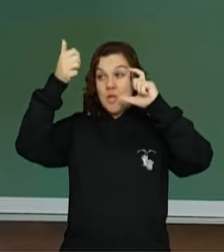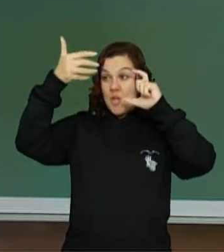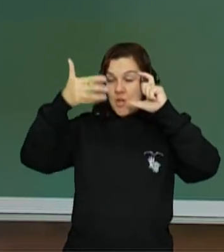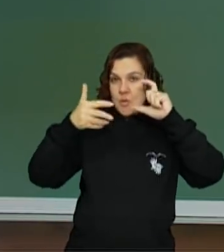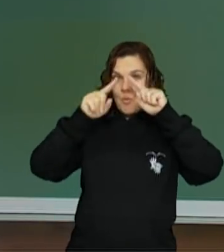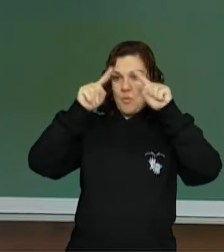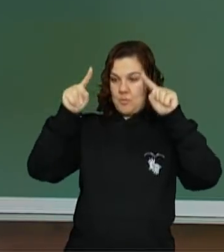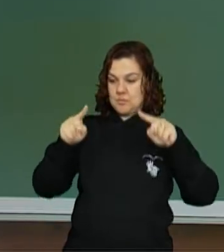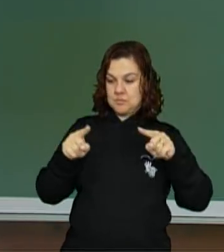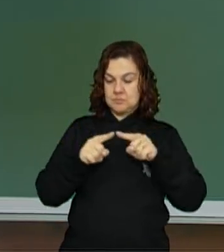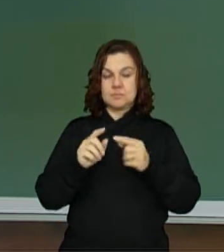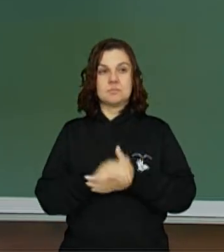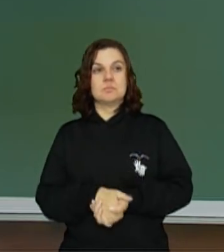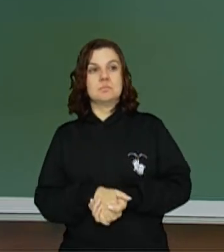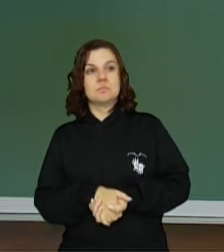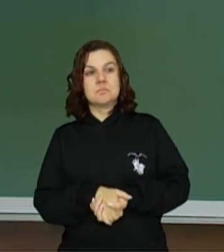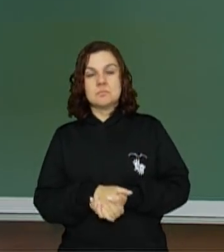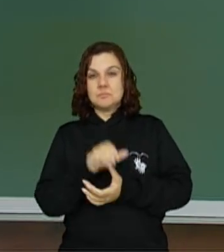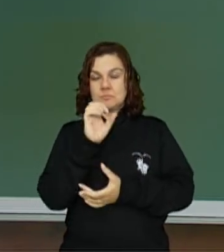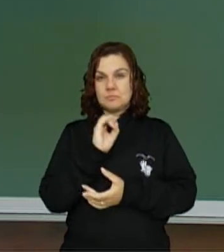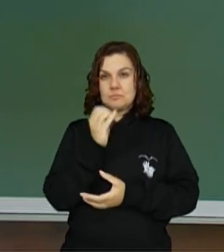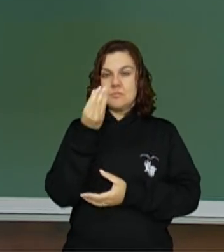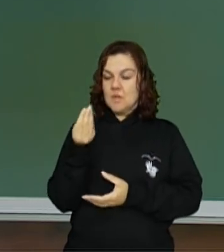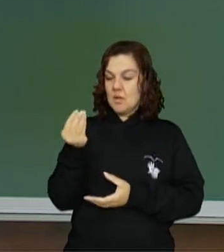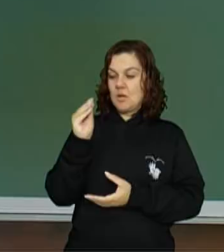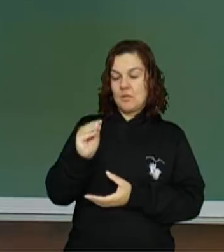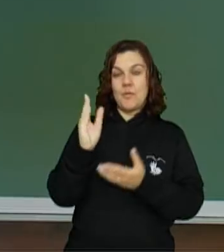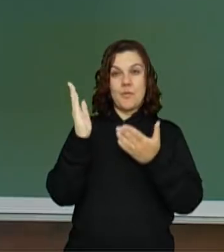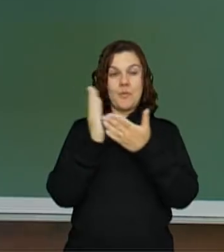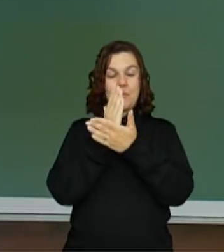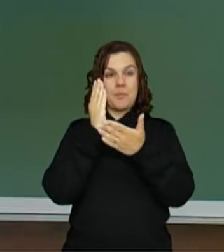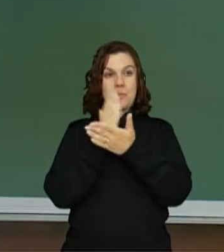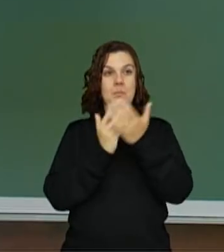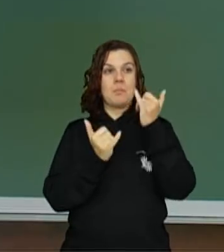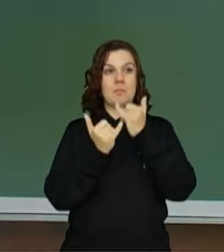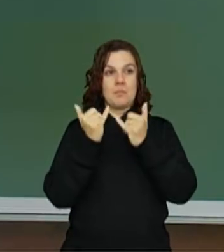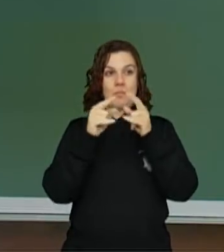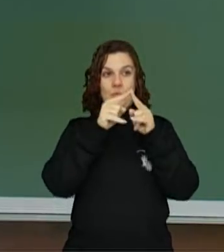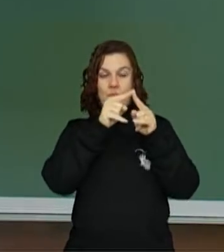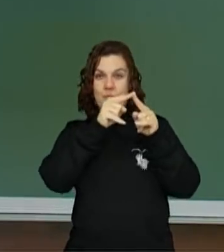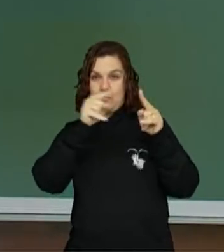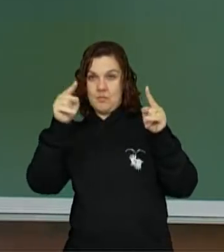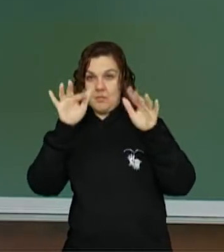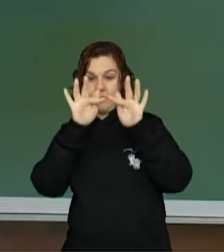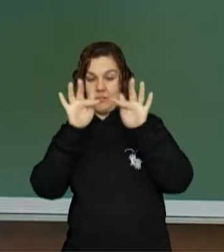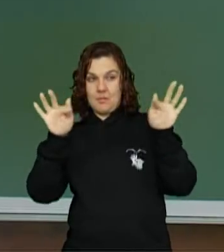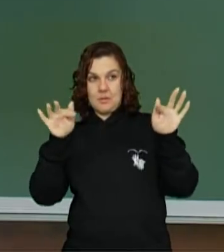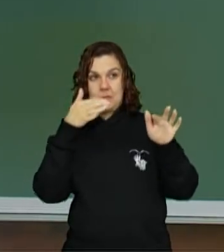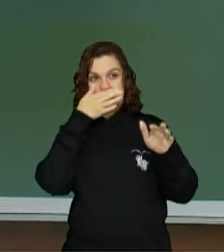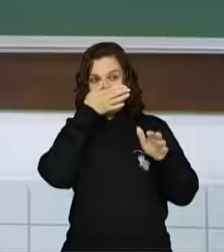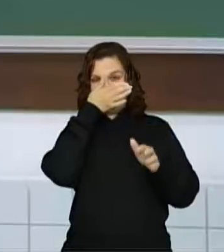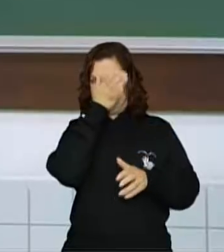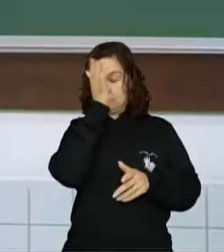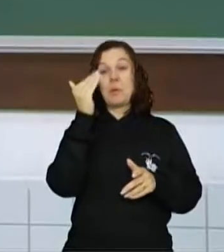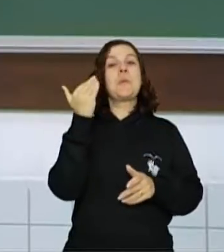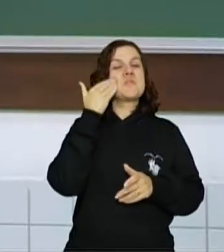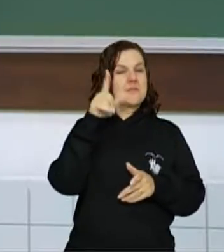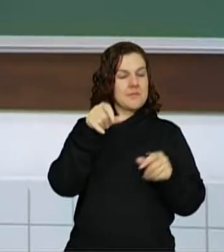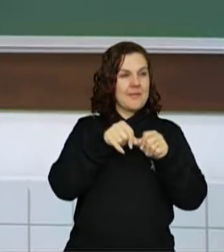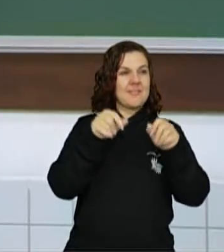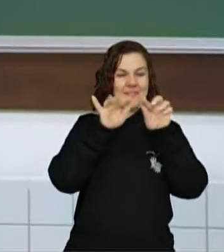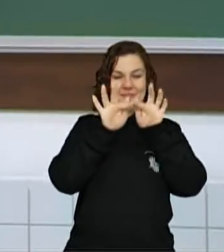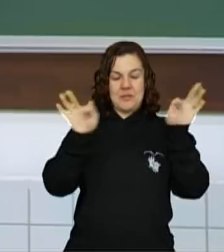na tela, tá? Se você colocou no seu caderno simplesmente uma frase, porque eu já sei que você coloca, né?